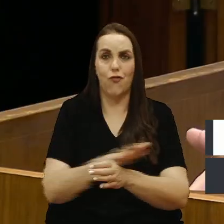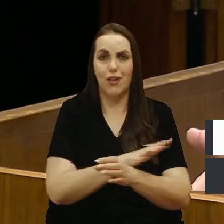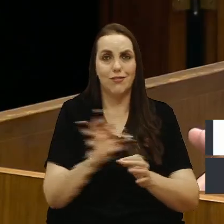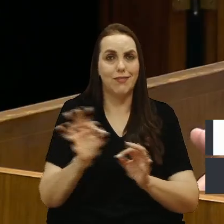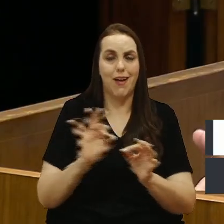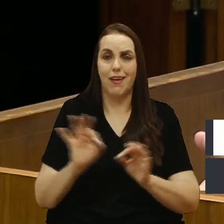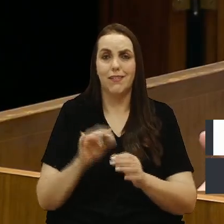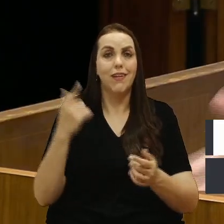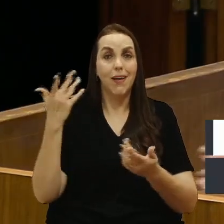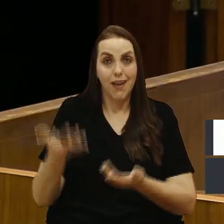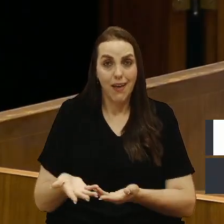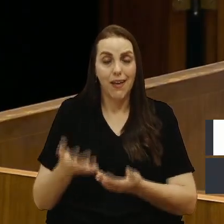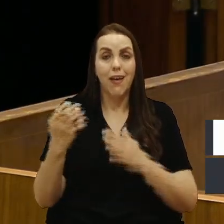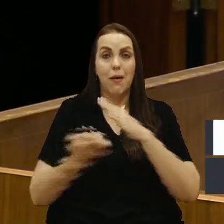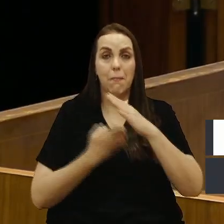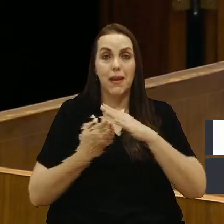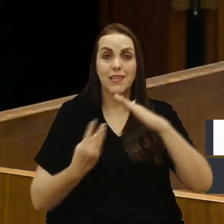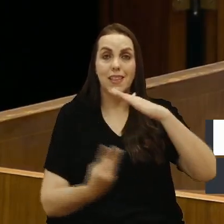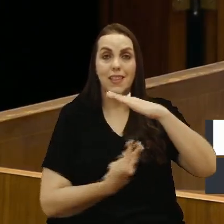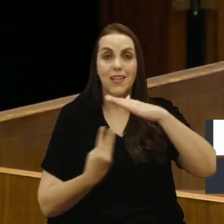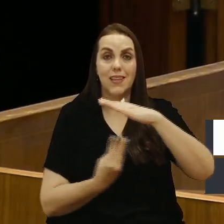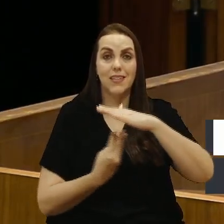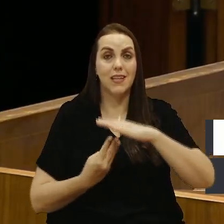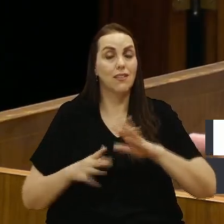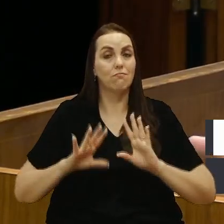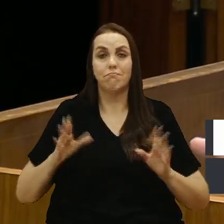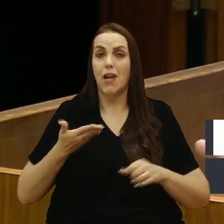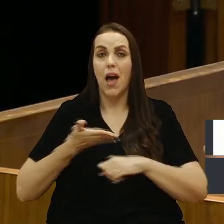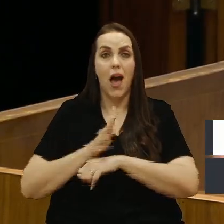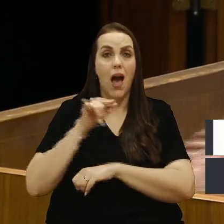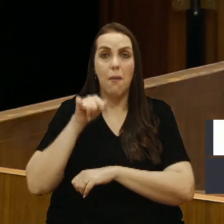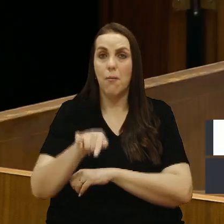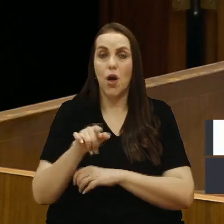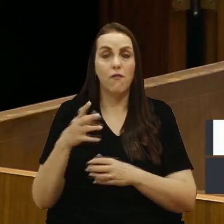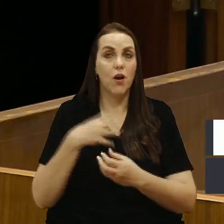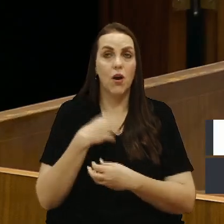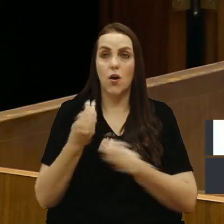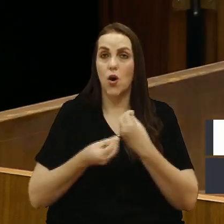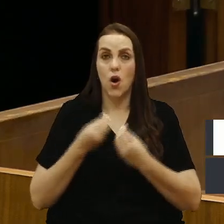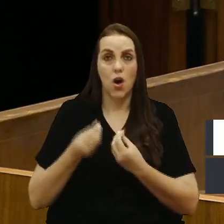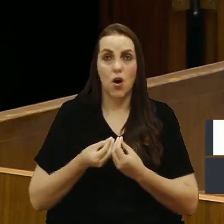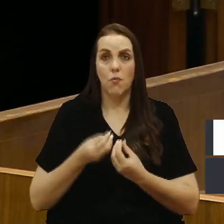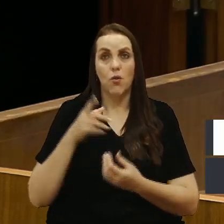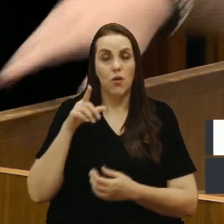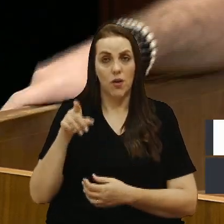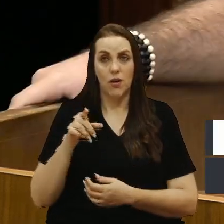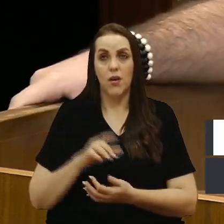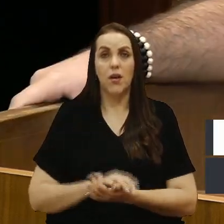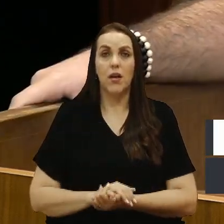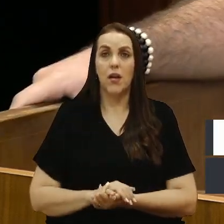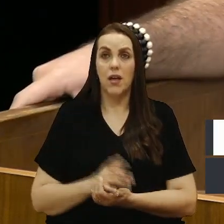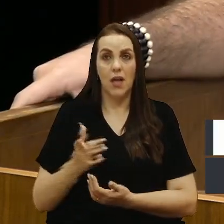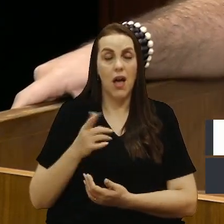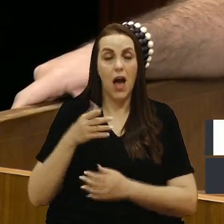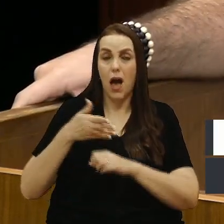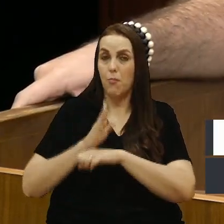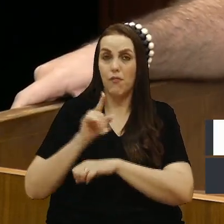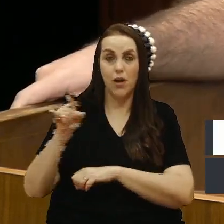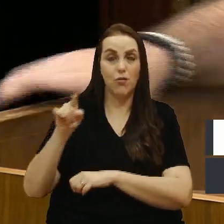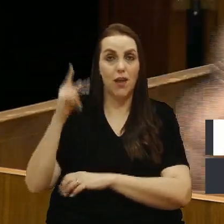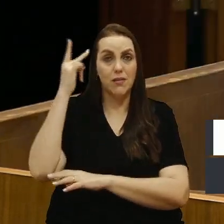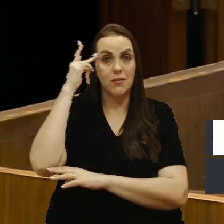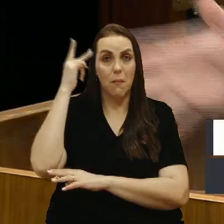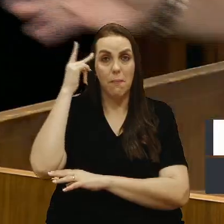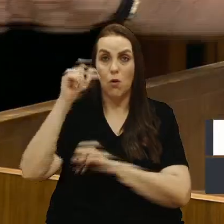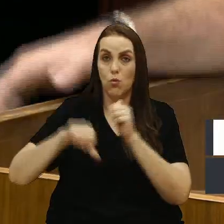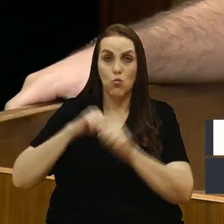empresas terceirizadas. Pronto, aprova esse performance bond que o Arthur Duval lá, o mamãe falei, aprovou lá em São Paulo e mudou muita